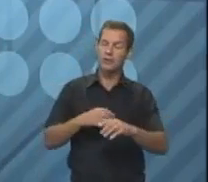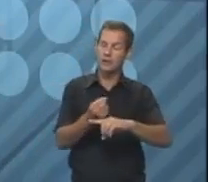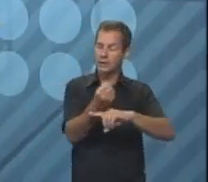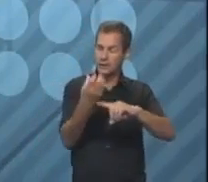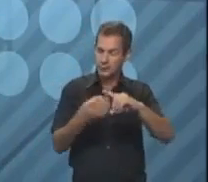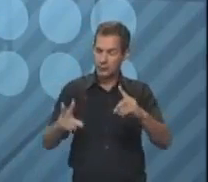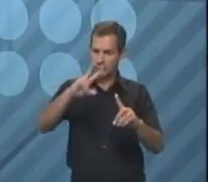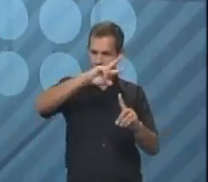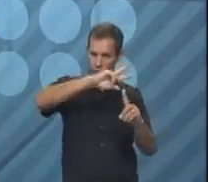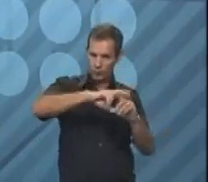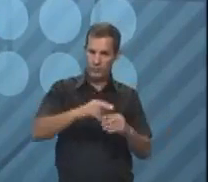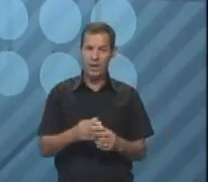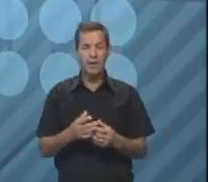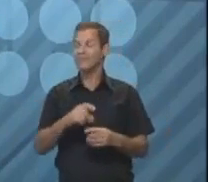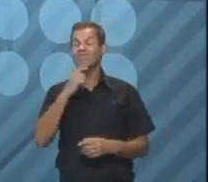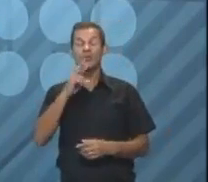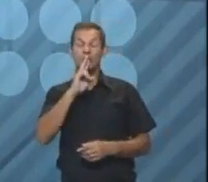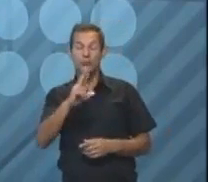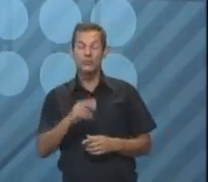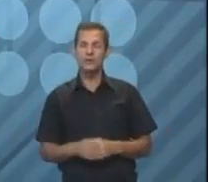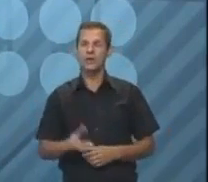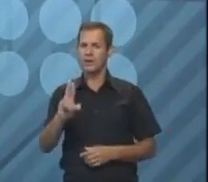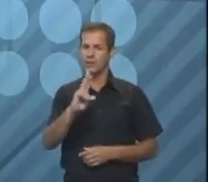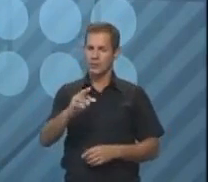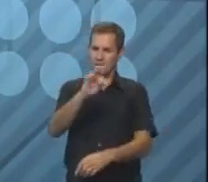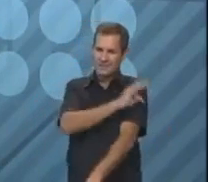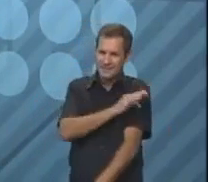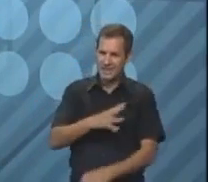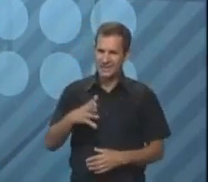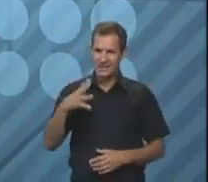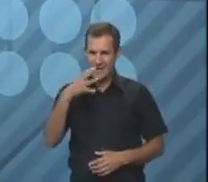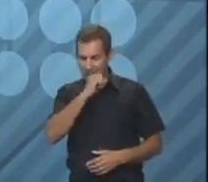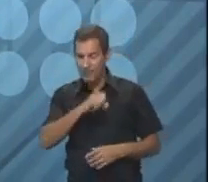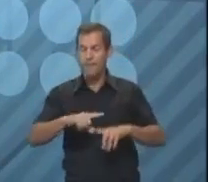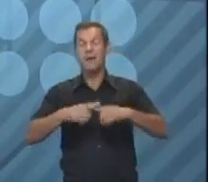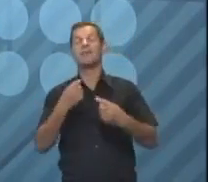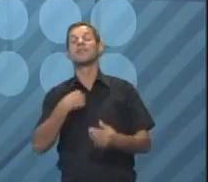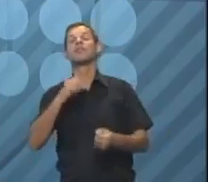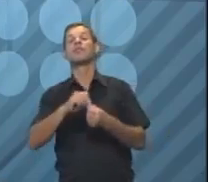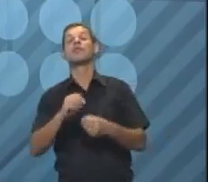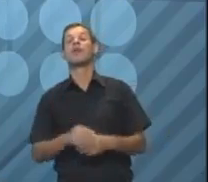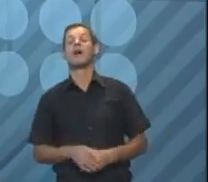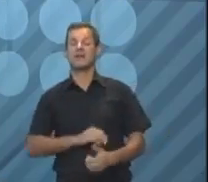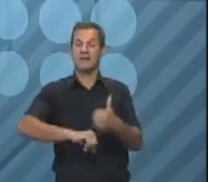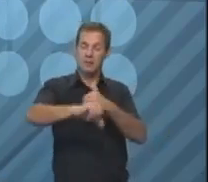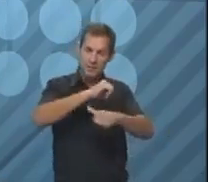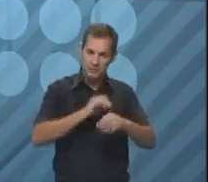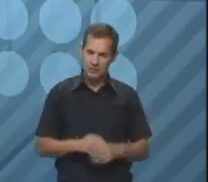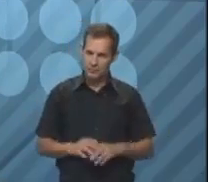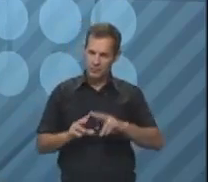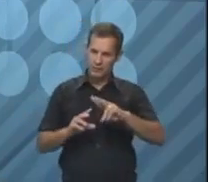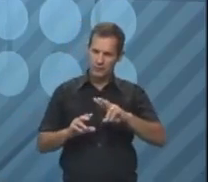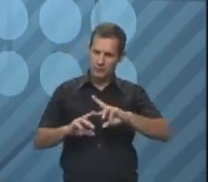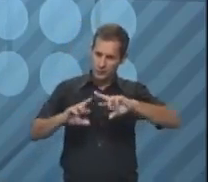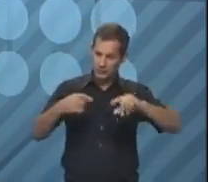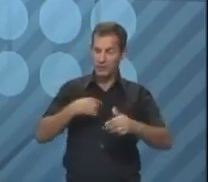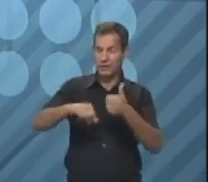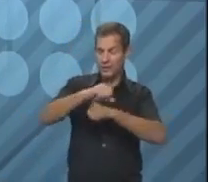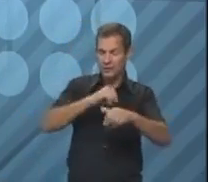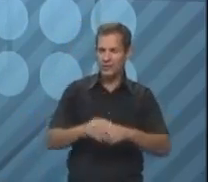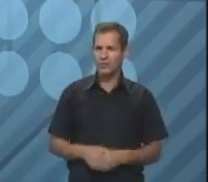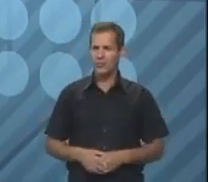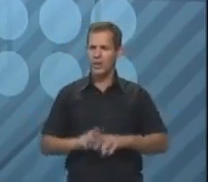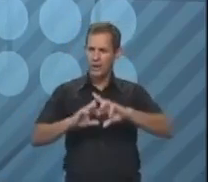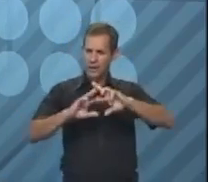era composta e eu não conseguia resolvê-la utilizando as técnicas imediatas. O que eu faço? Eu faço uma mudança de variável. Eu transformo